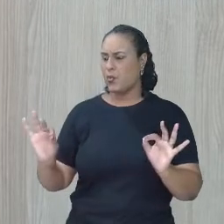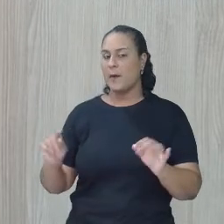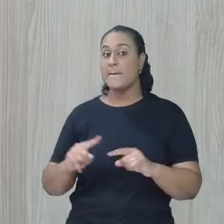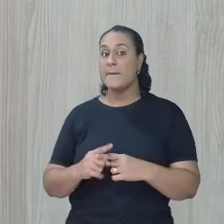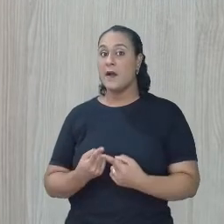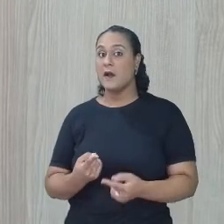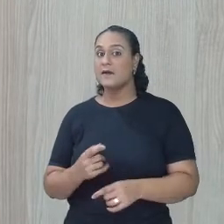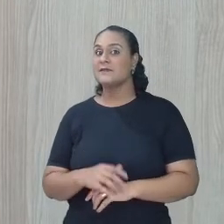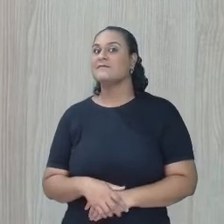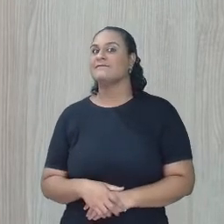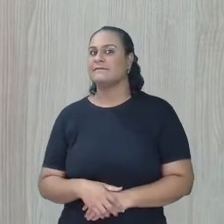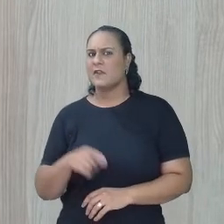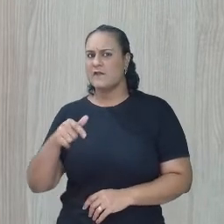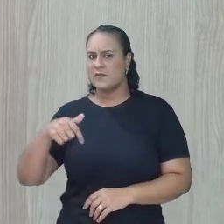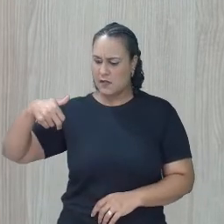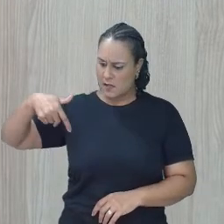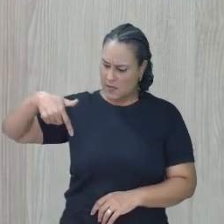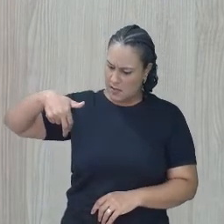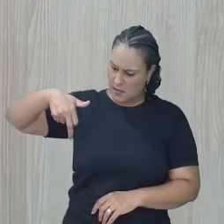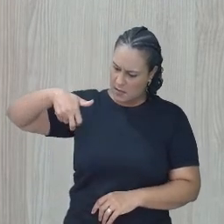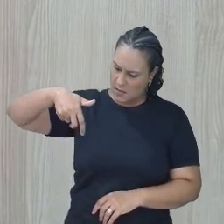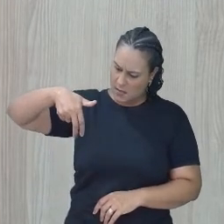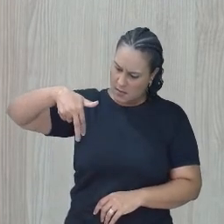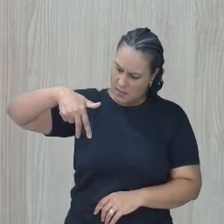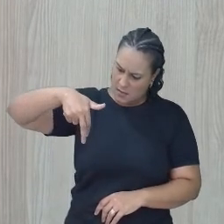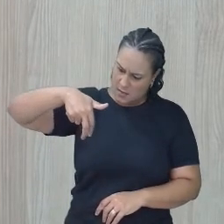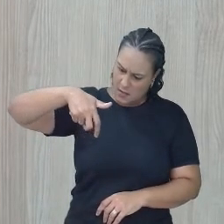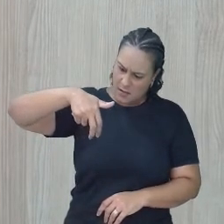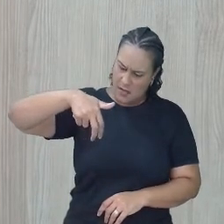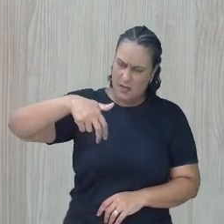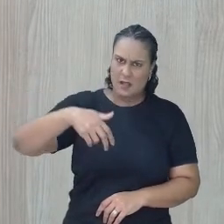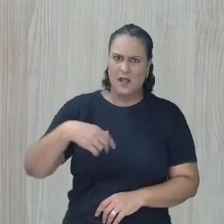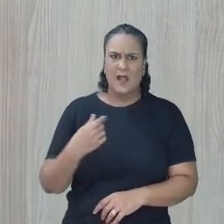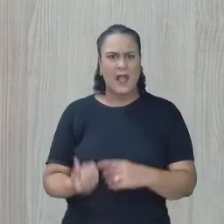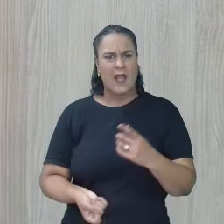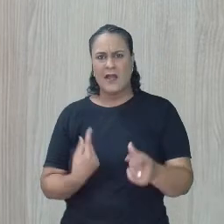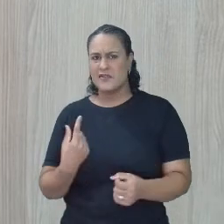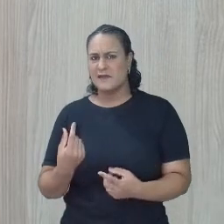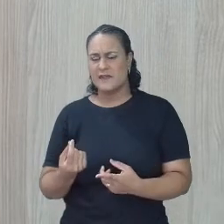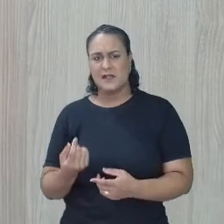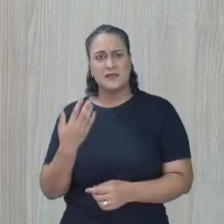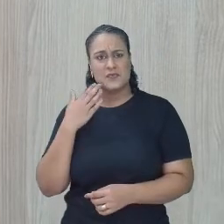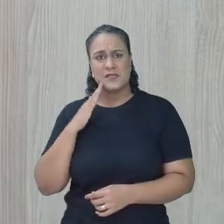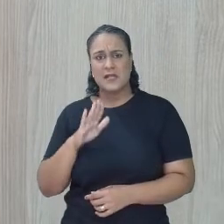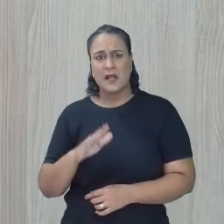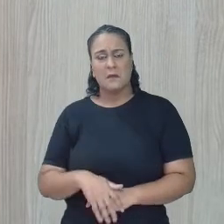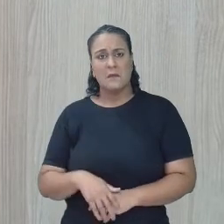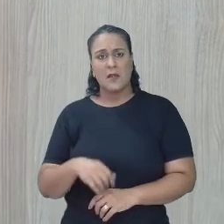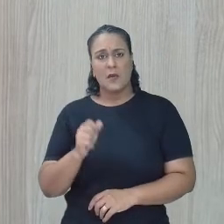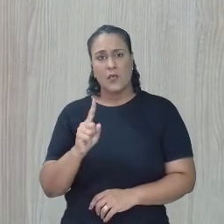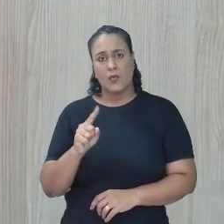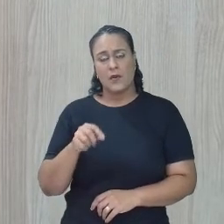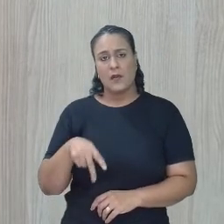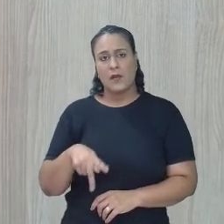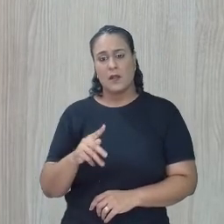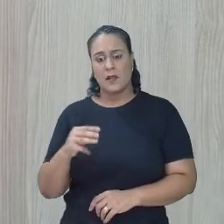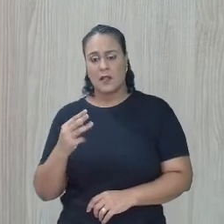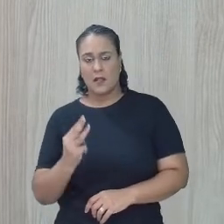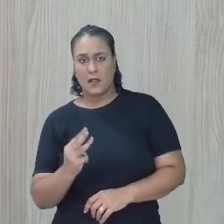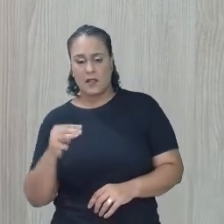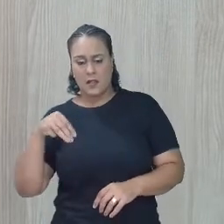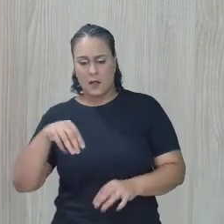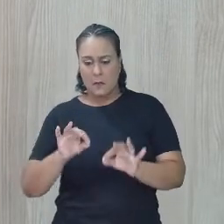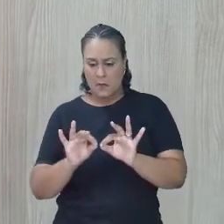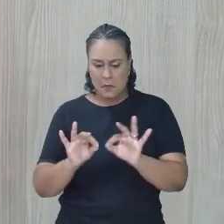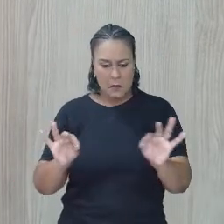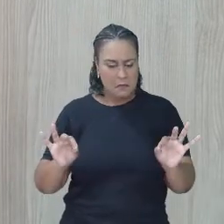quando você anda esse 1 quilômetro, às vezes você não tem nem noção, né, dessa distância que você percorreu,